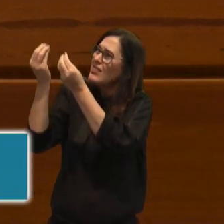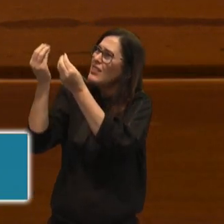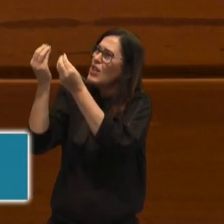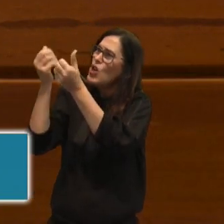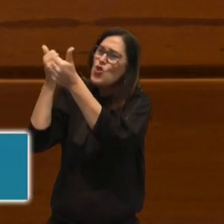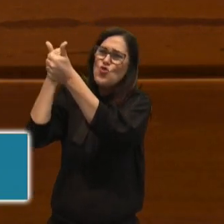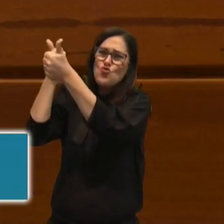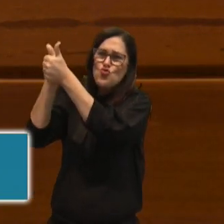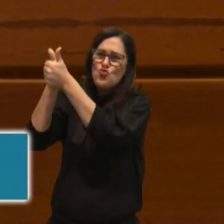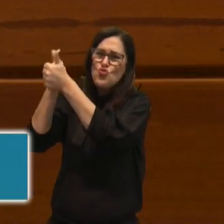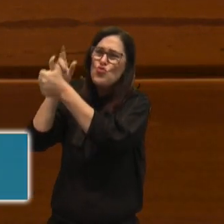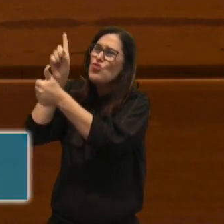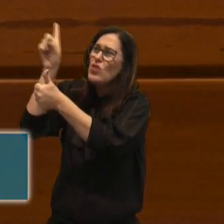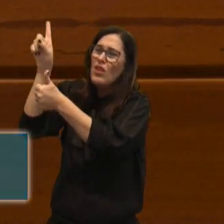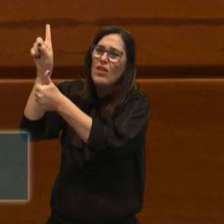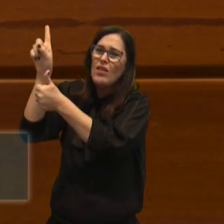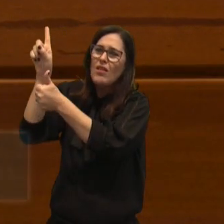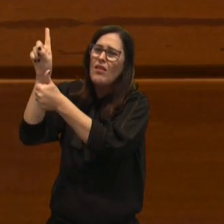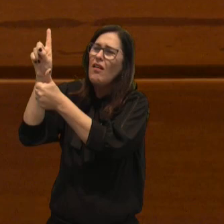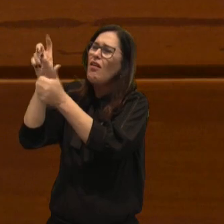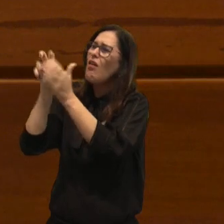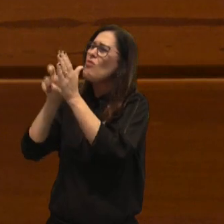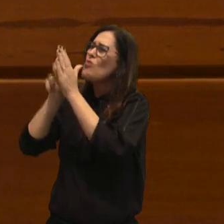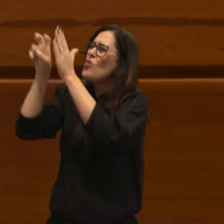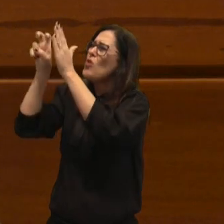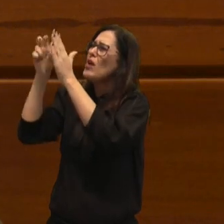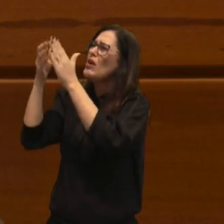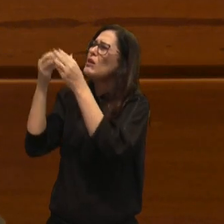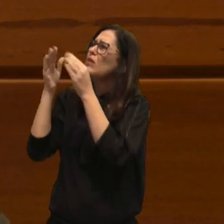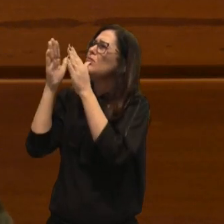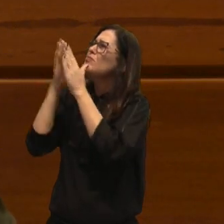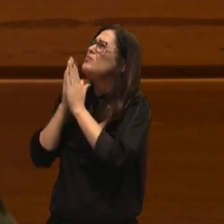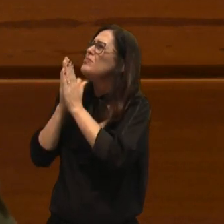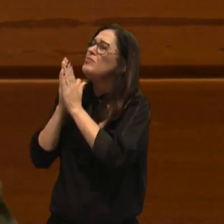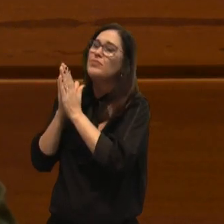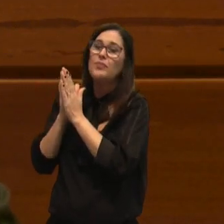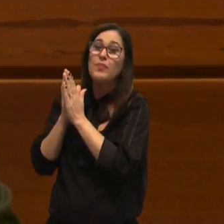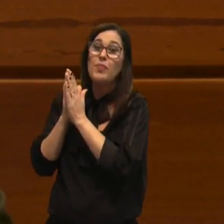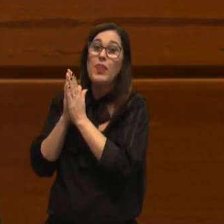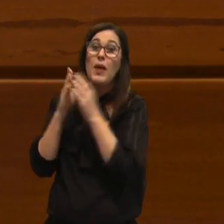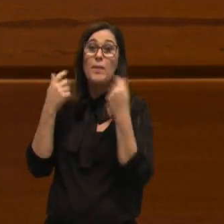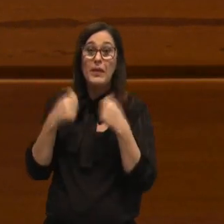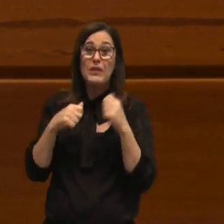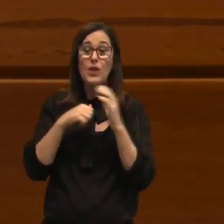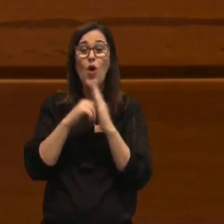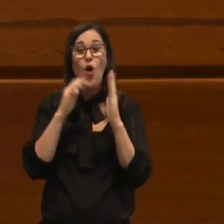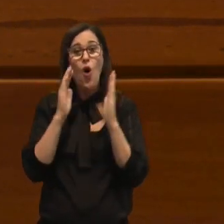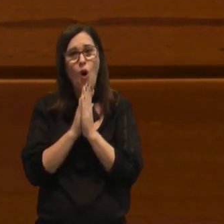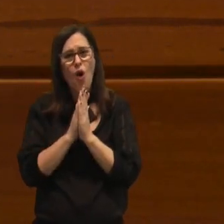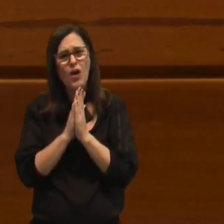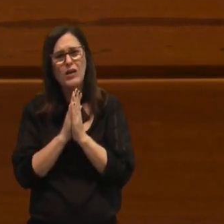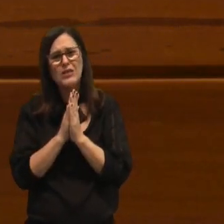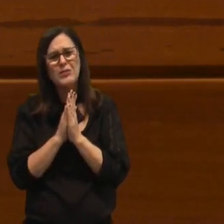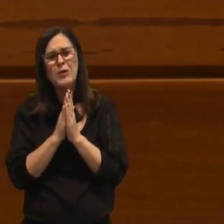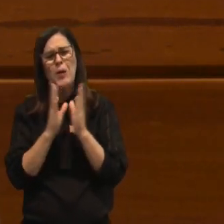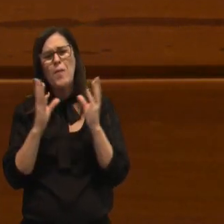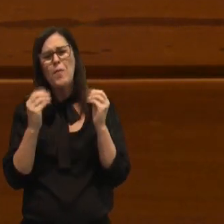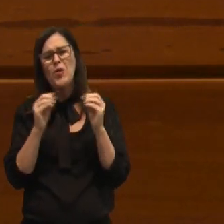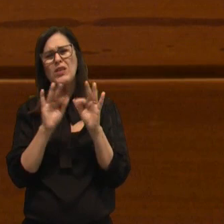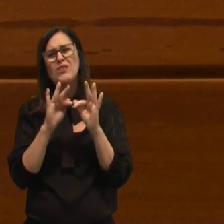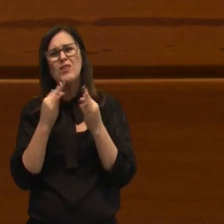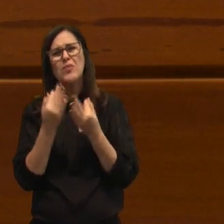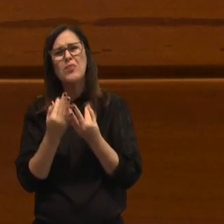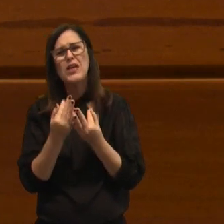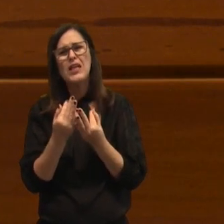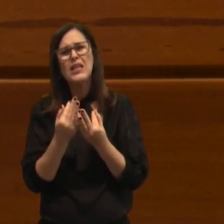de Deus as nossas súplicas e o nosso clamor. Devemos estar orando, irmãos, ainda por muitas famílias